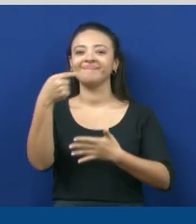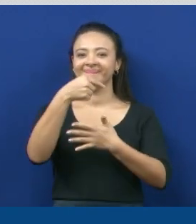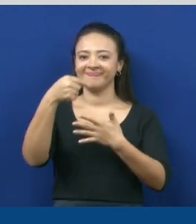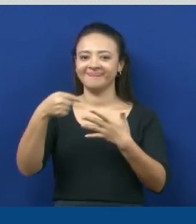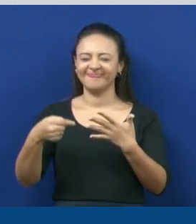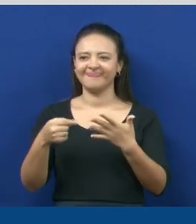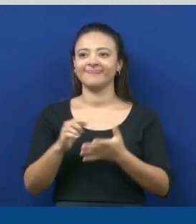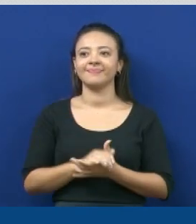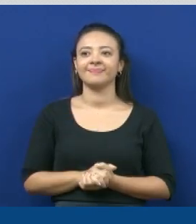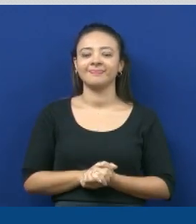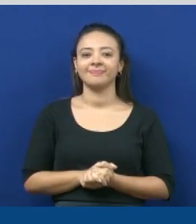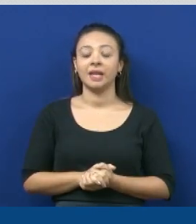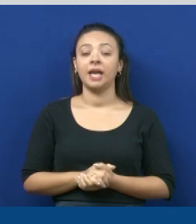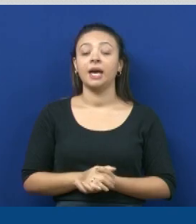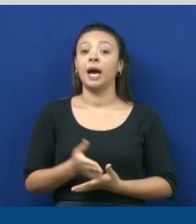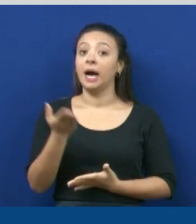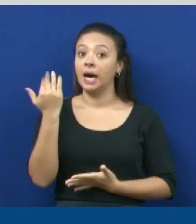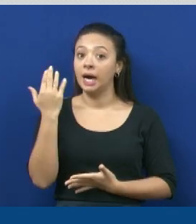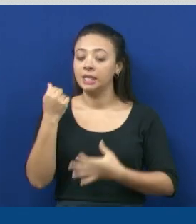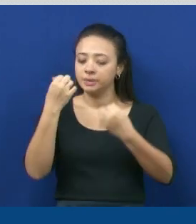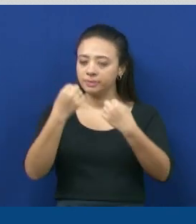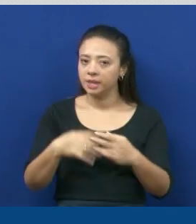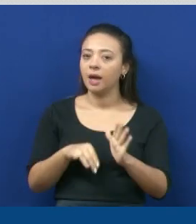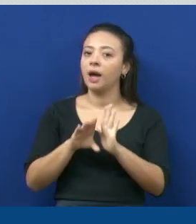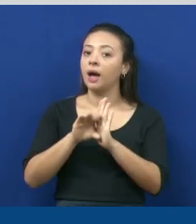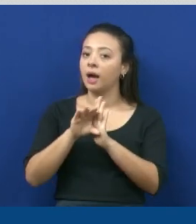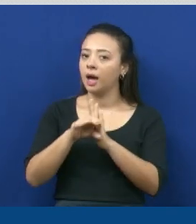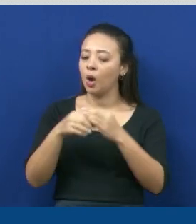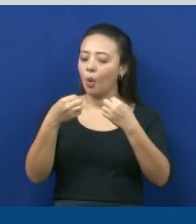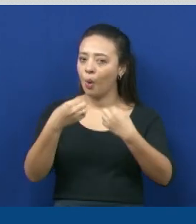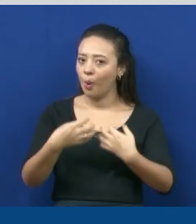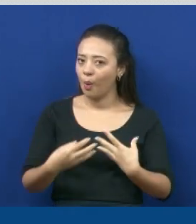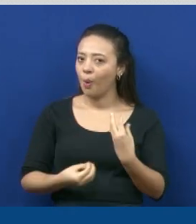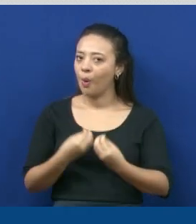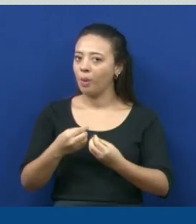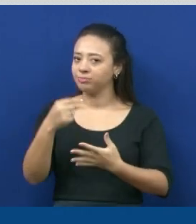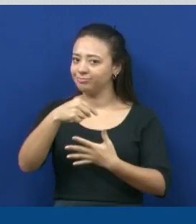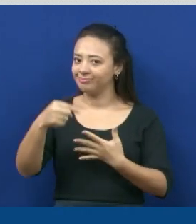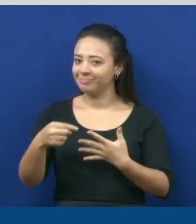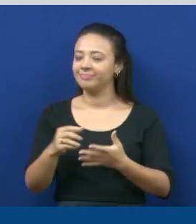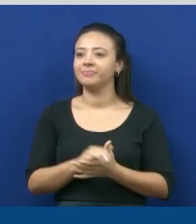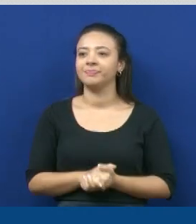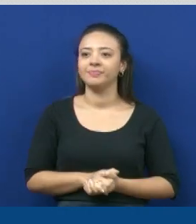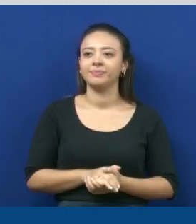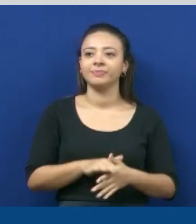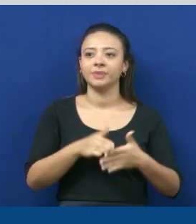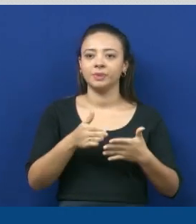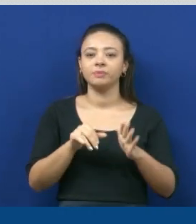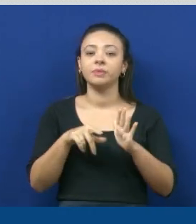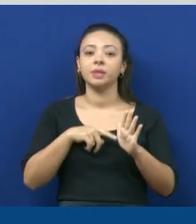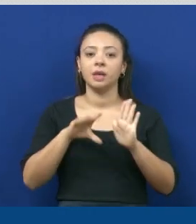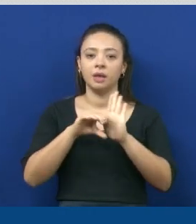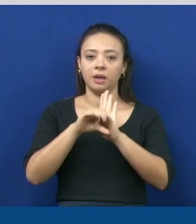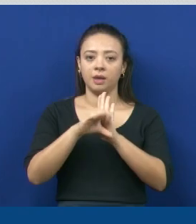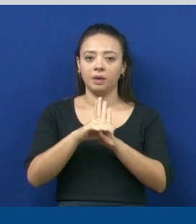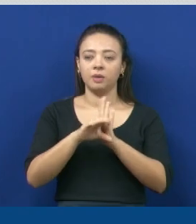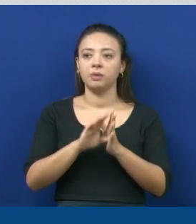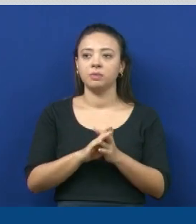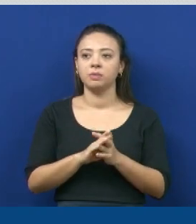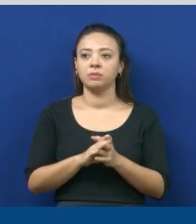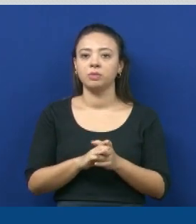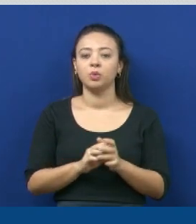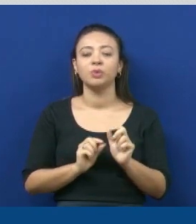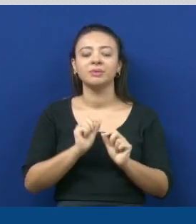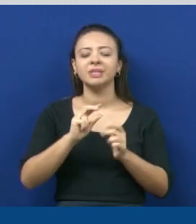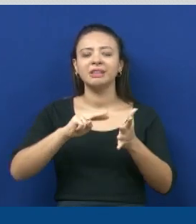propriedade. A definição dessa propriedade, né? Observe que eu deixei aí escrito o que